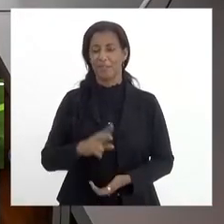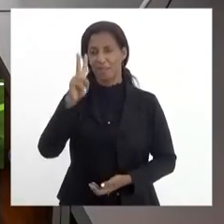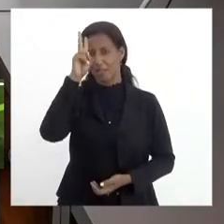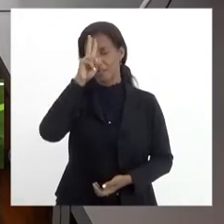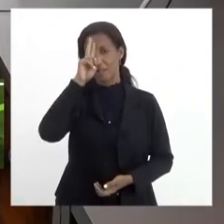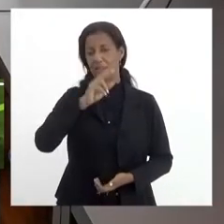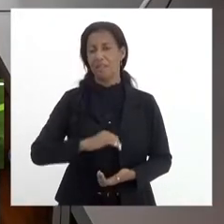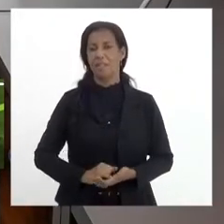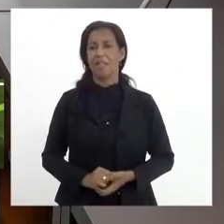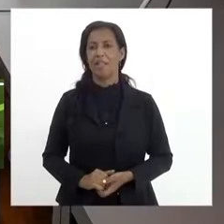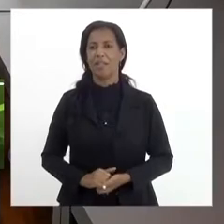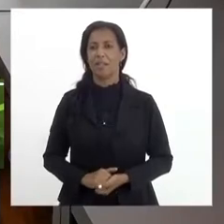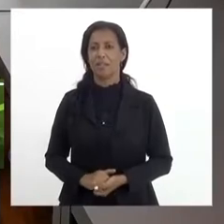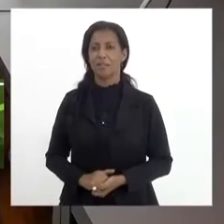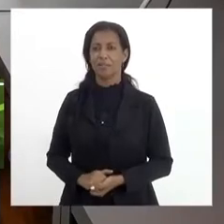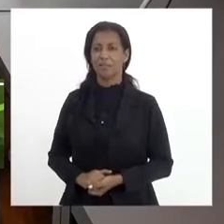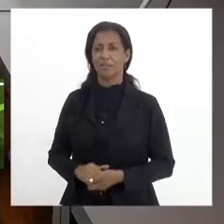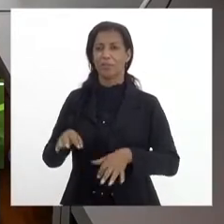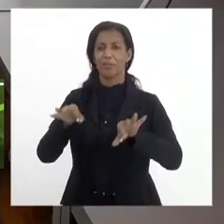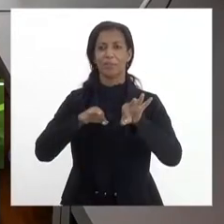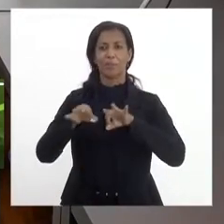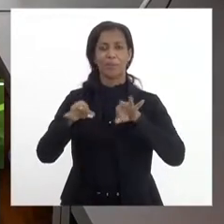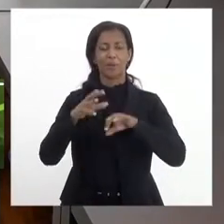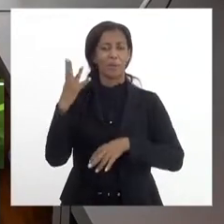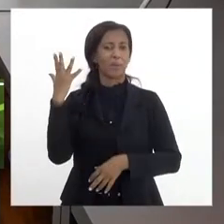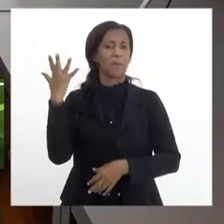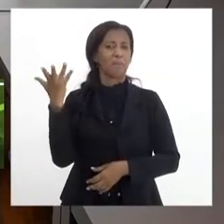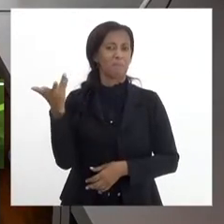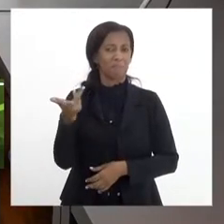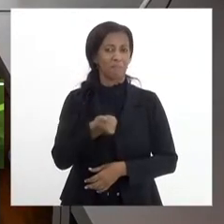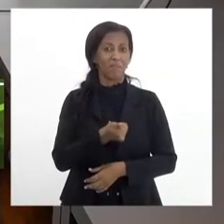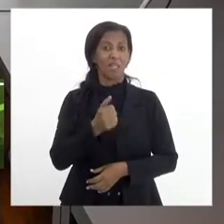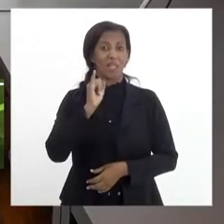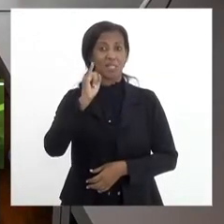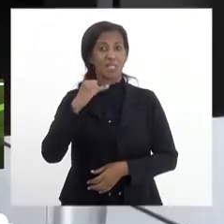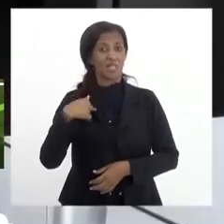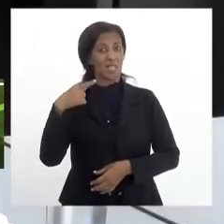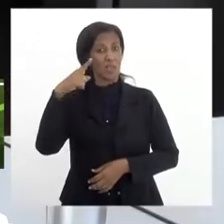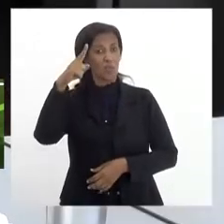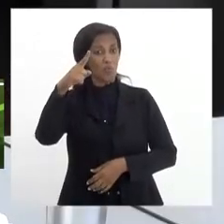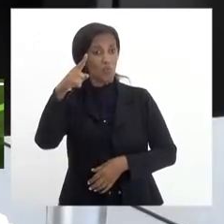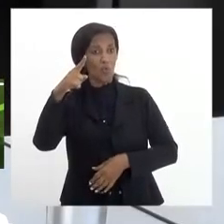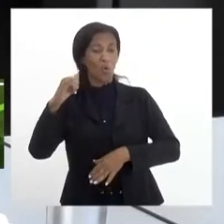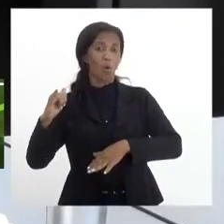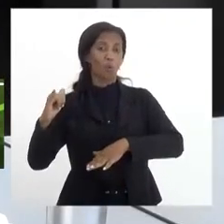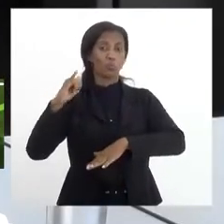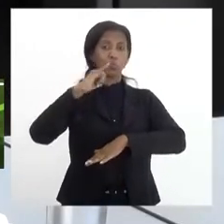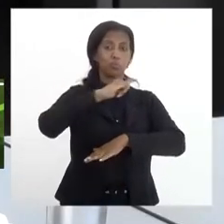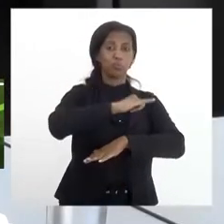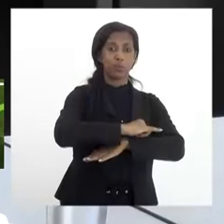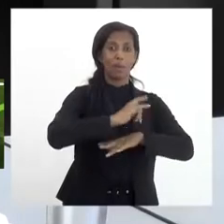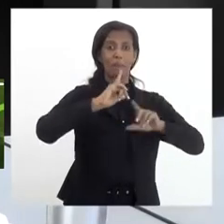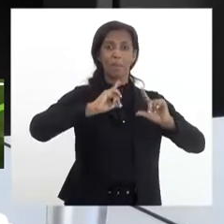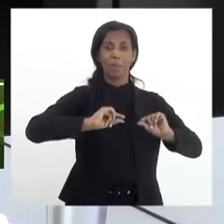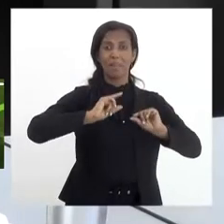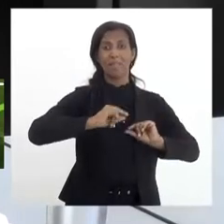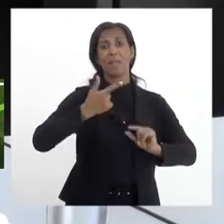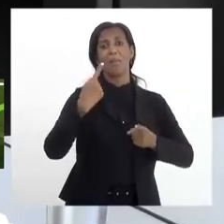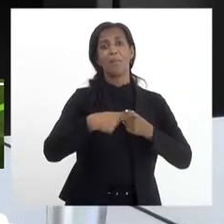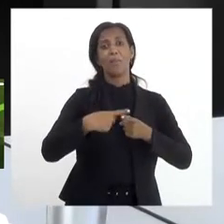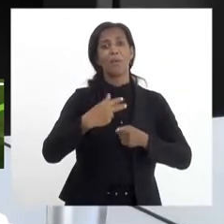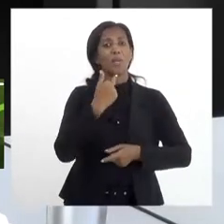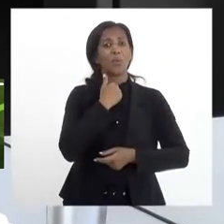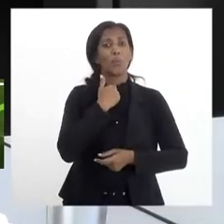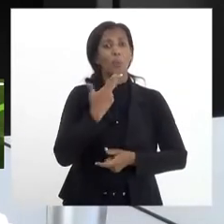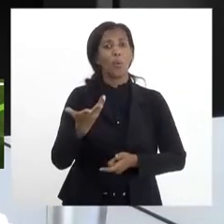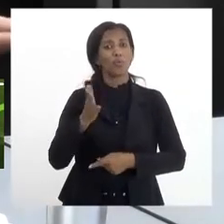é... Se eu tiro uma passagem aqui para ir a Brasília representando o parlamento, por que eu tenho que ficar com essa milhagem? O dinheiro não foi